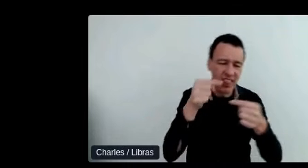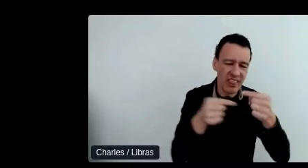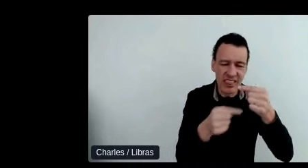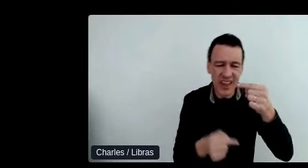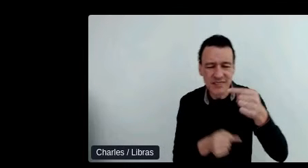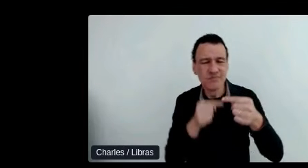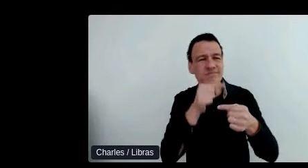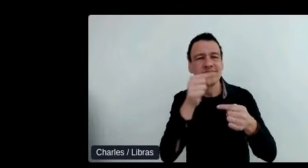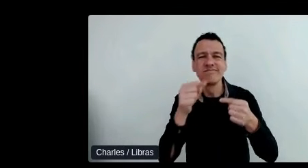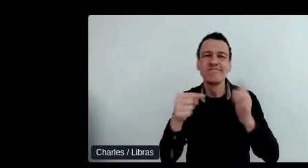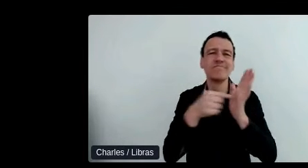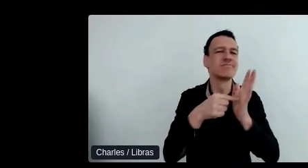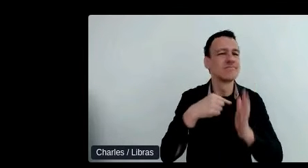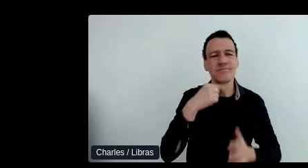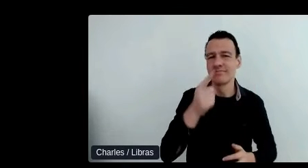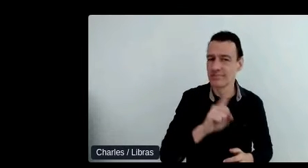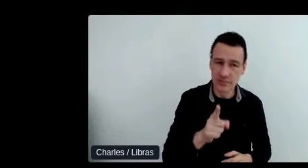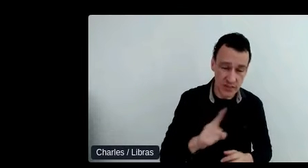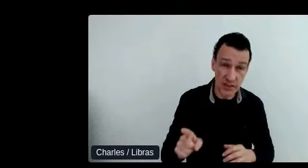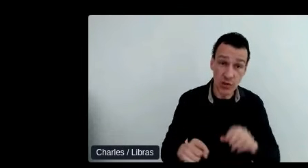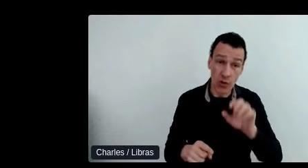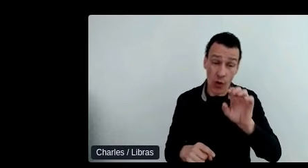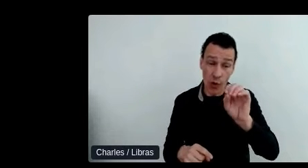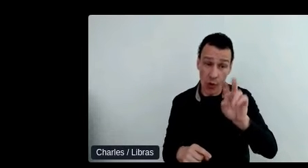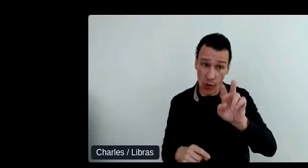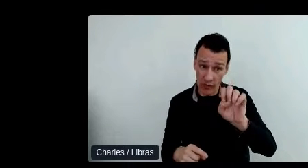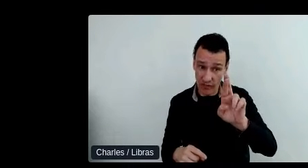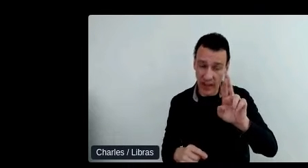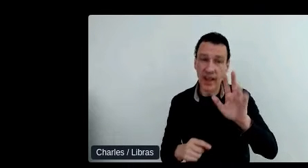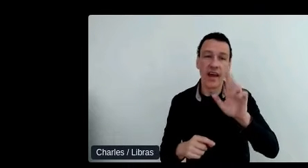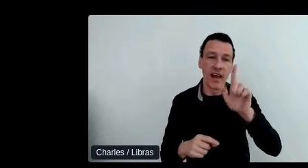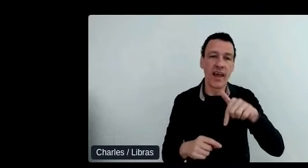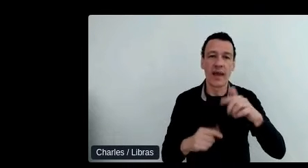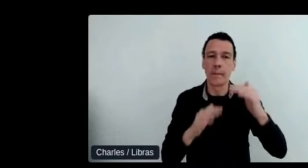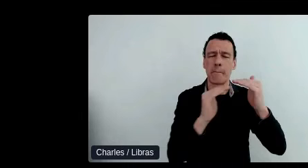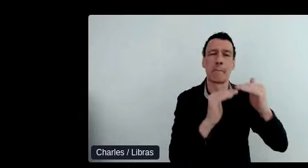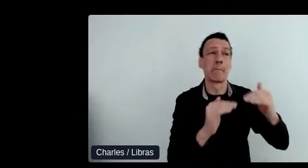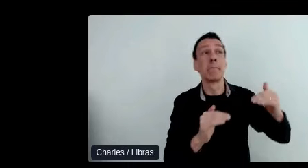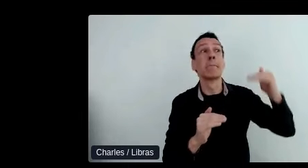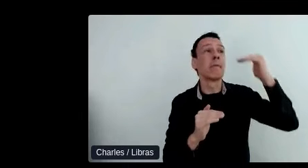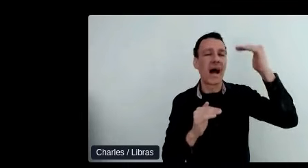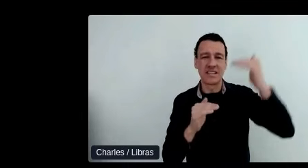over, né? Que é o super estimado, o modelo se ajusta bem demais ao